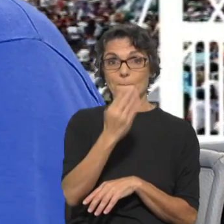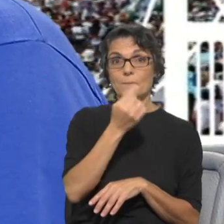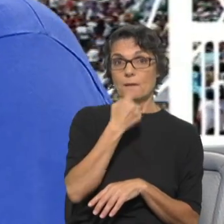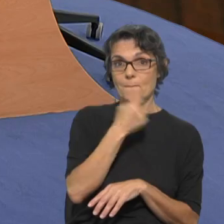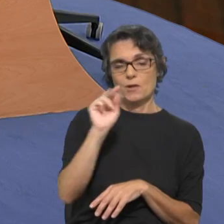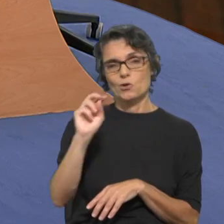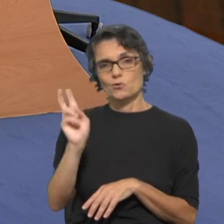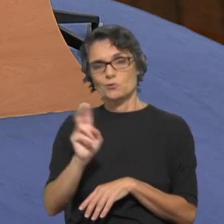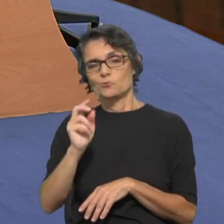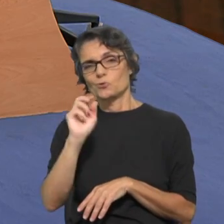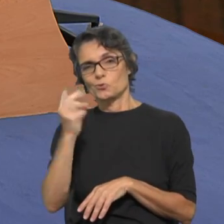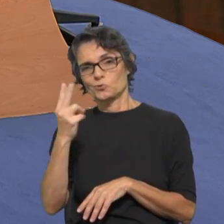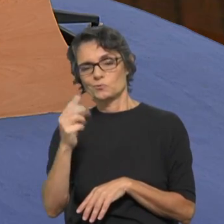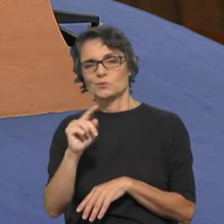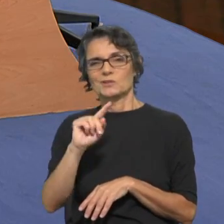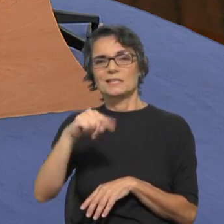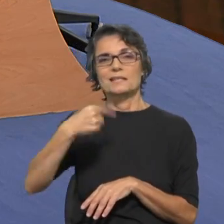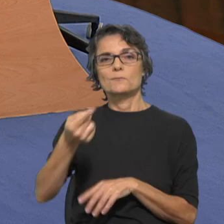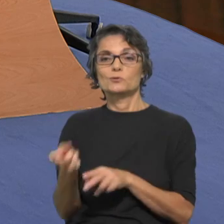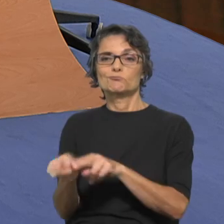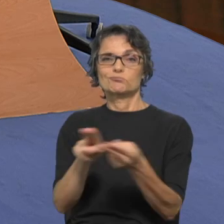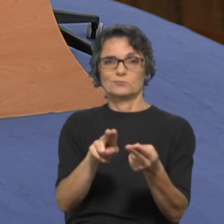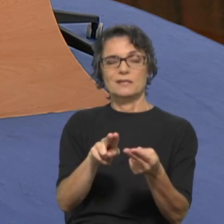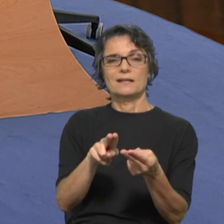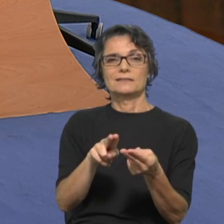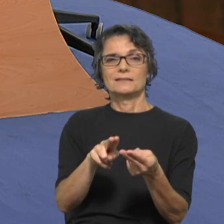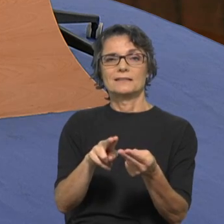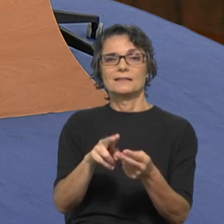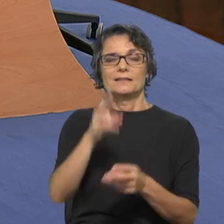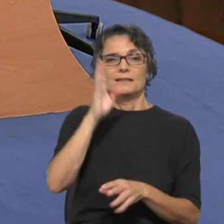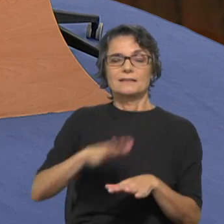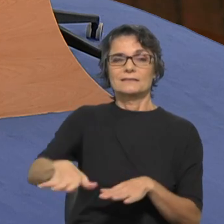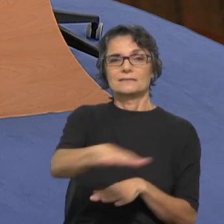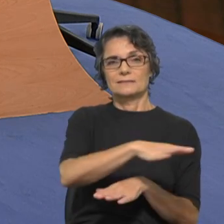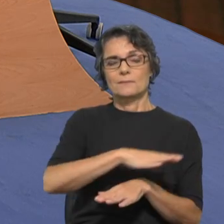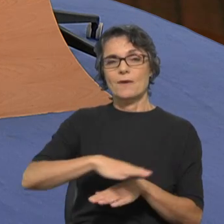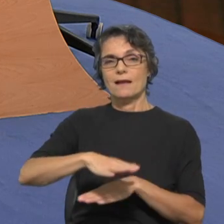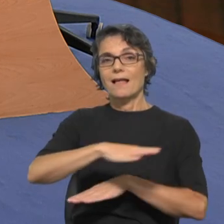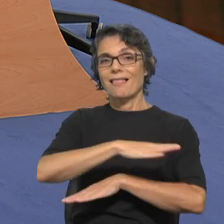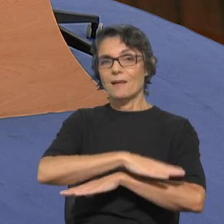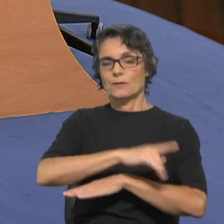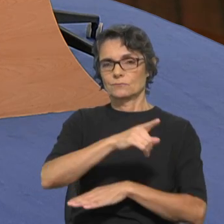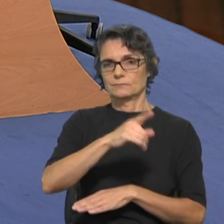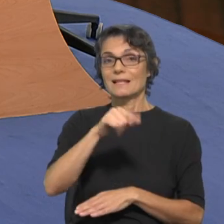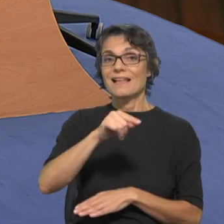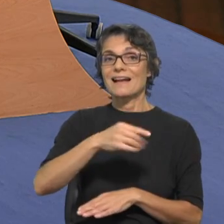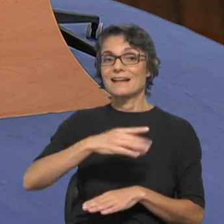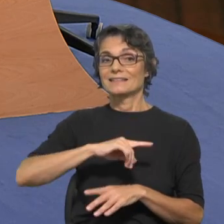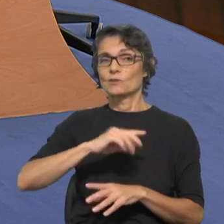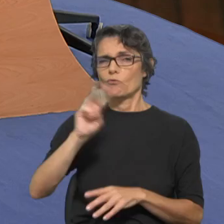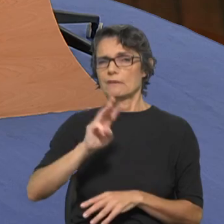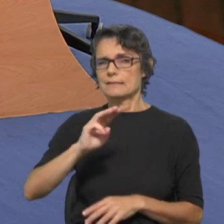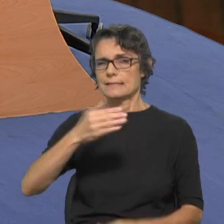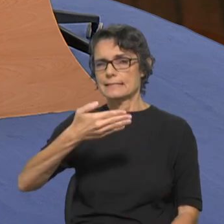terceiro convívio, ele, entretanto, foi mudado de quartel, que ele era capelão militar, foi para Lamego, e o terceiro já foi em 71. Já foi assim mais